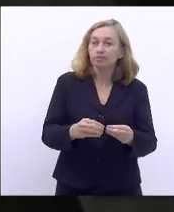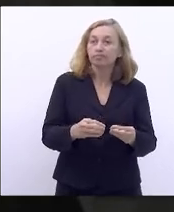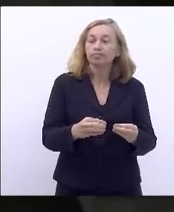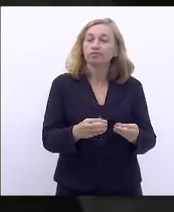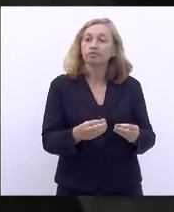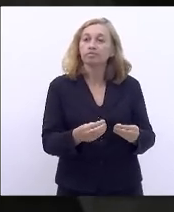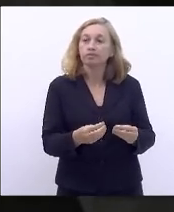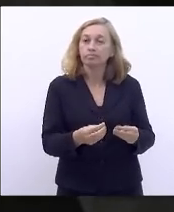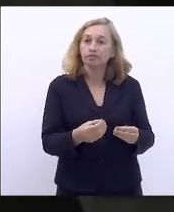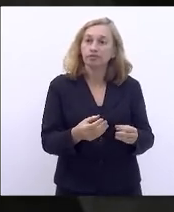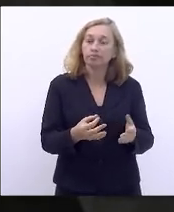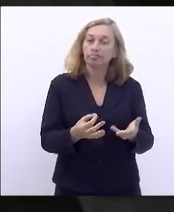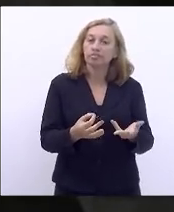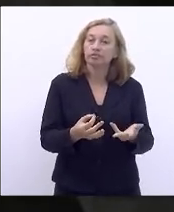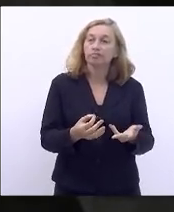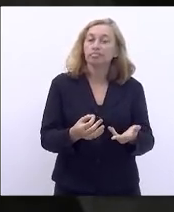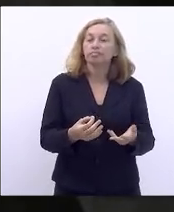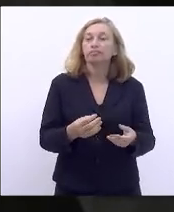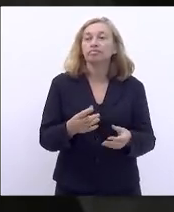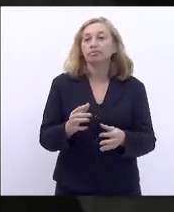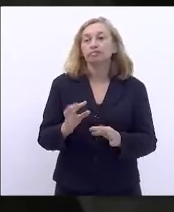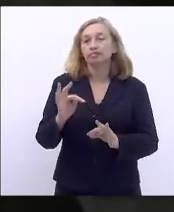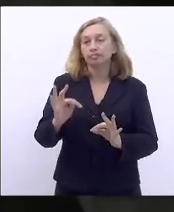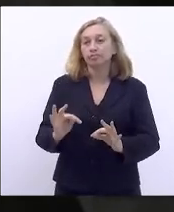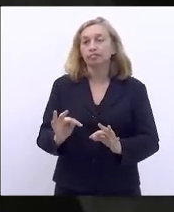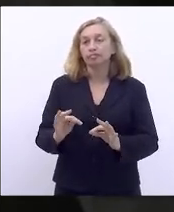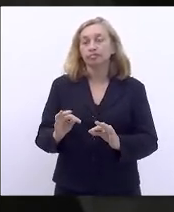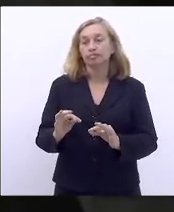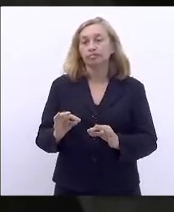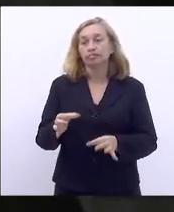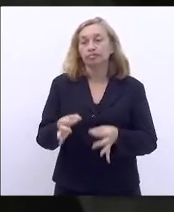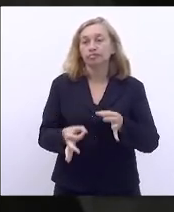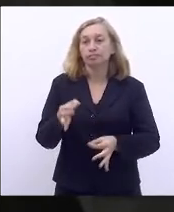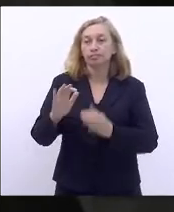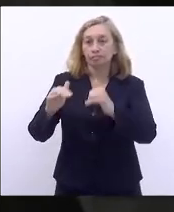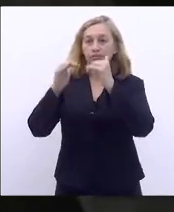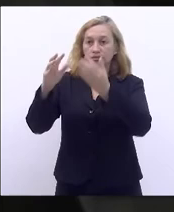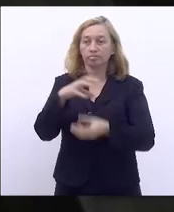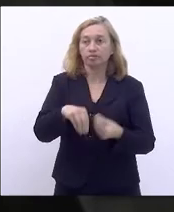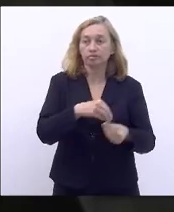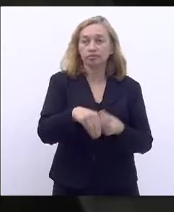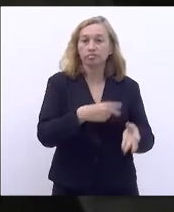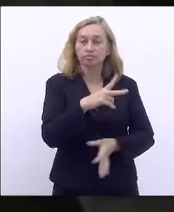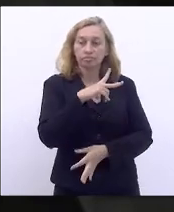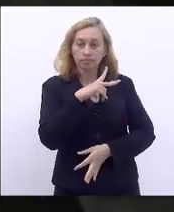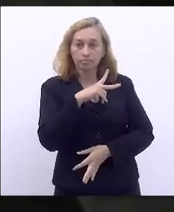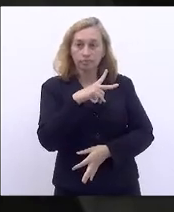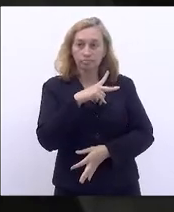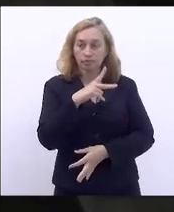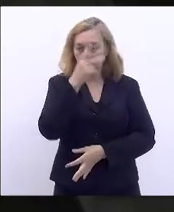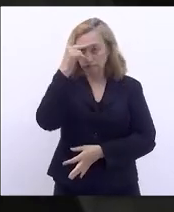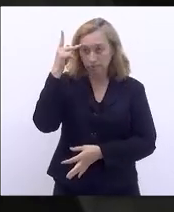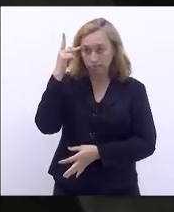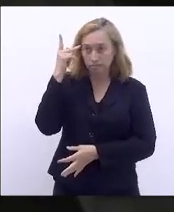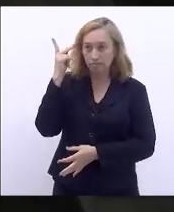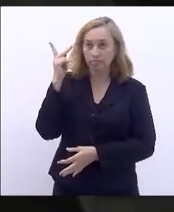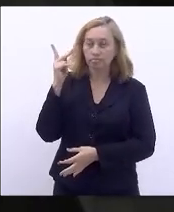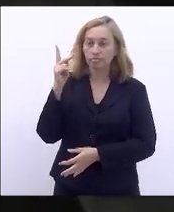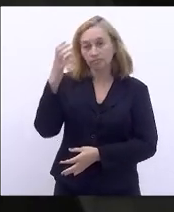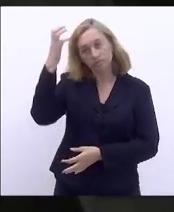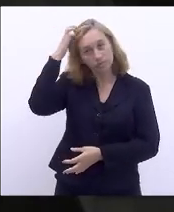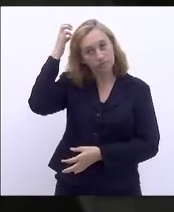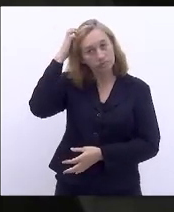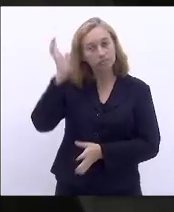no Tribunal Especial Misto, levando em conta, evidentemente, a arguição do próprio acusado já no final